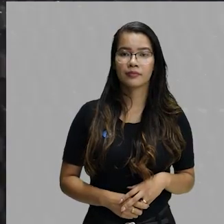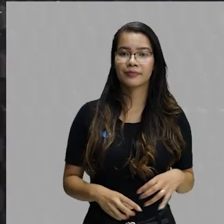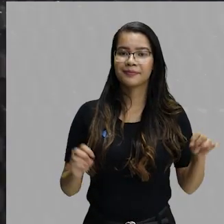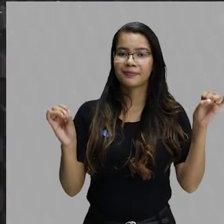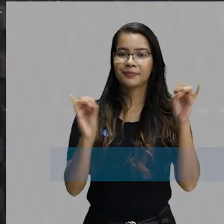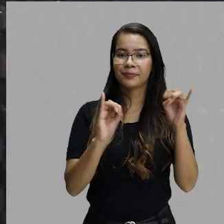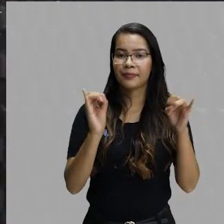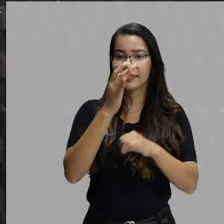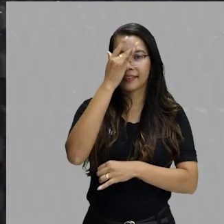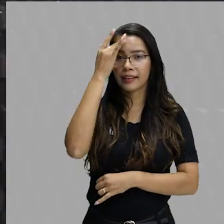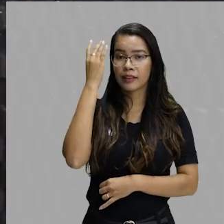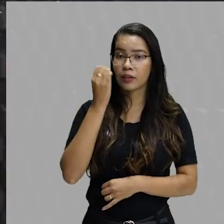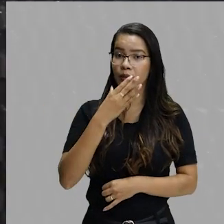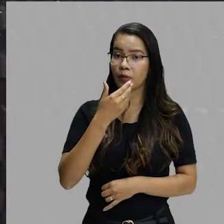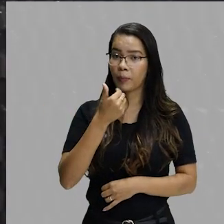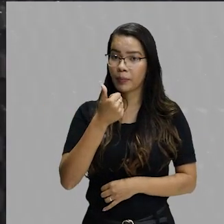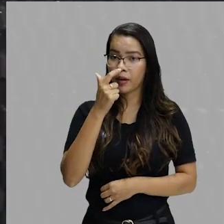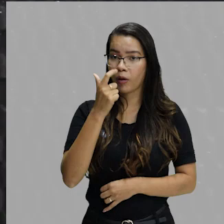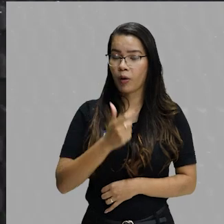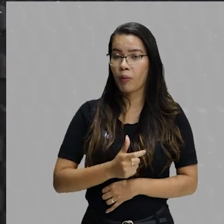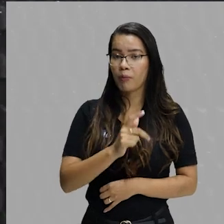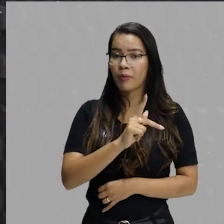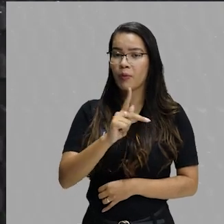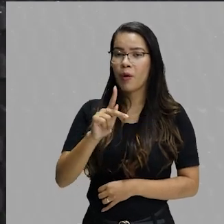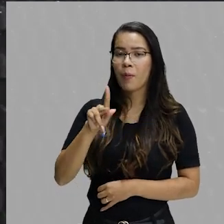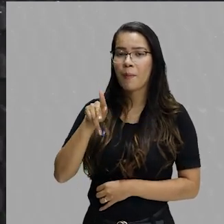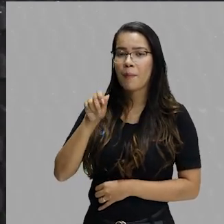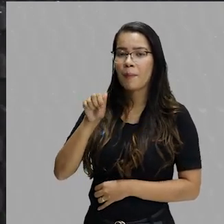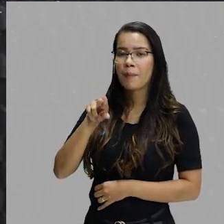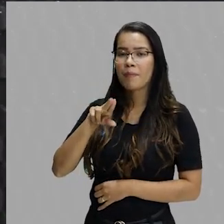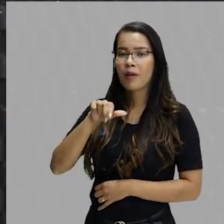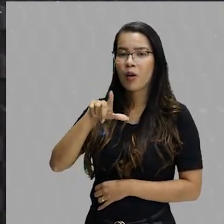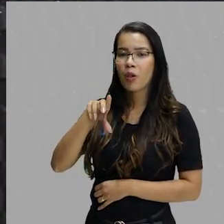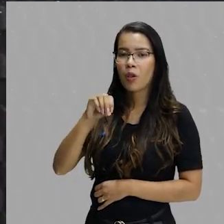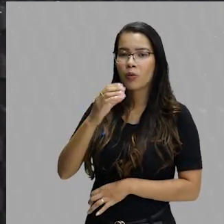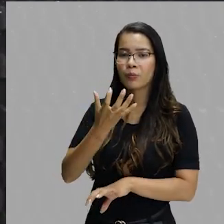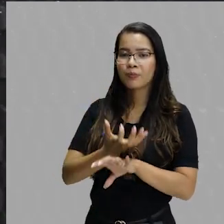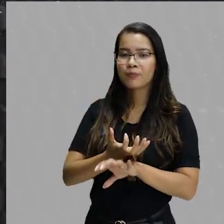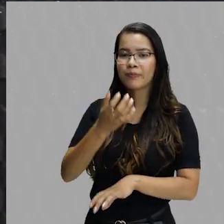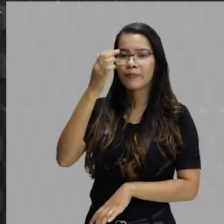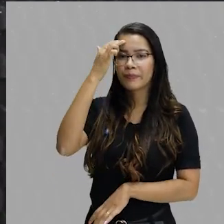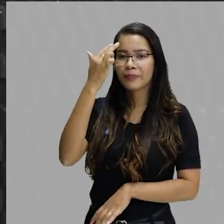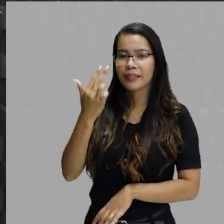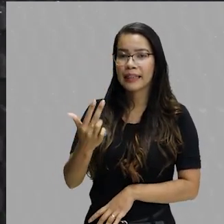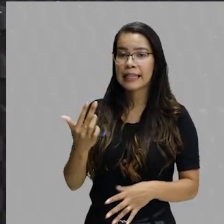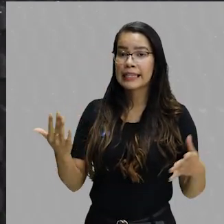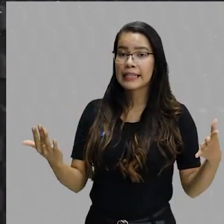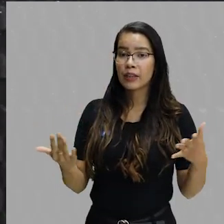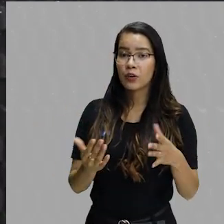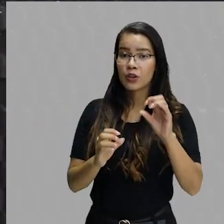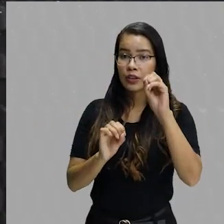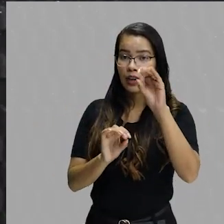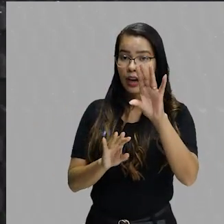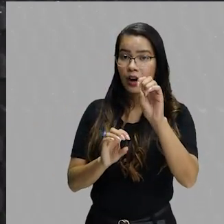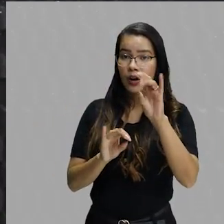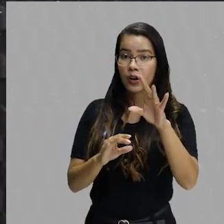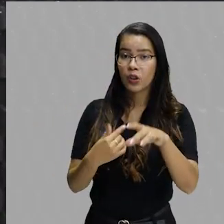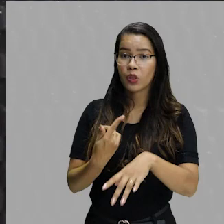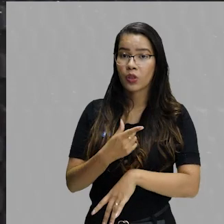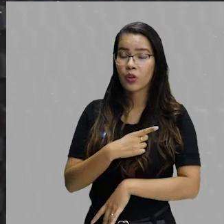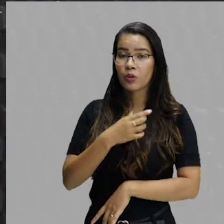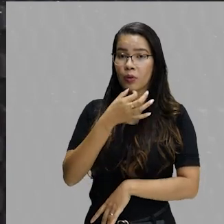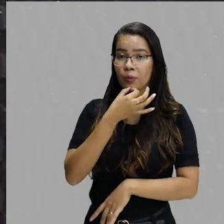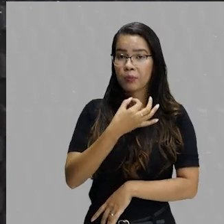Olá pessoal, tudo bem? Professor Paulo Gereba de História. Na aula de hoje, iremos